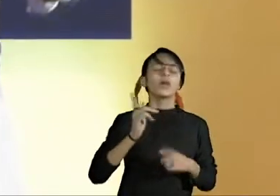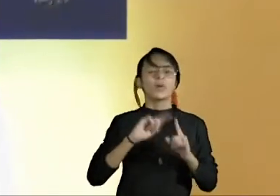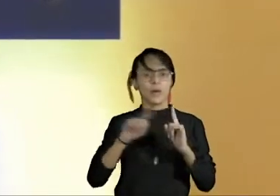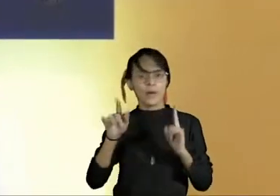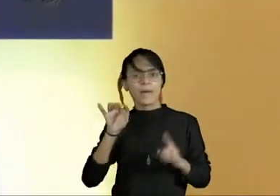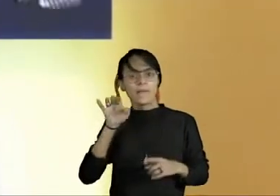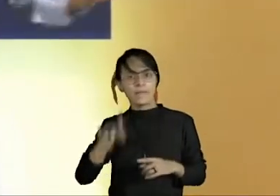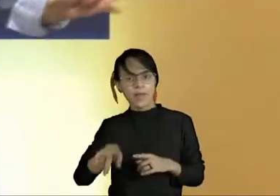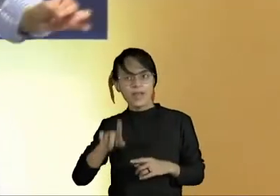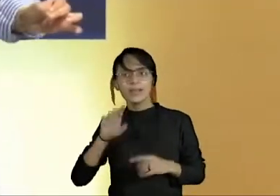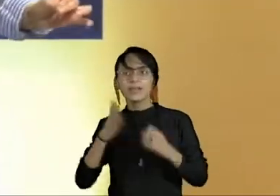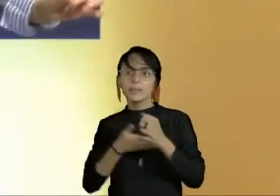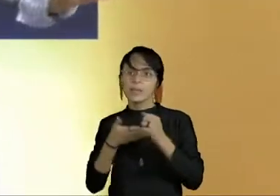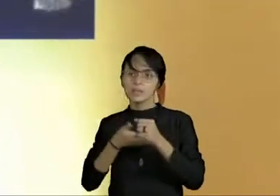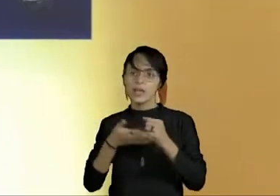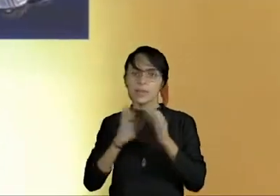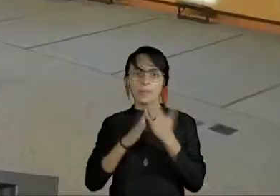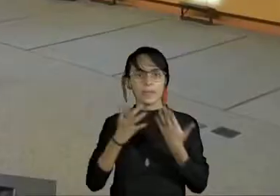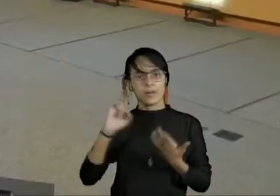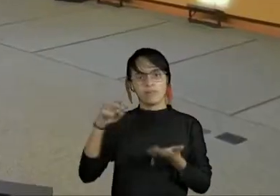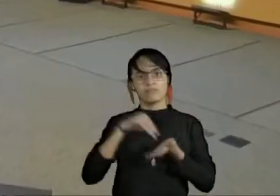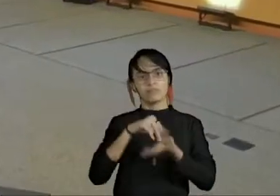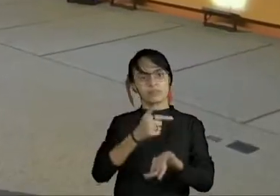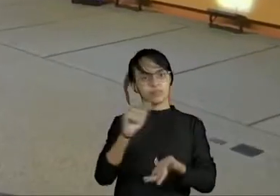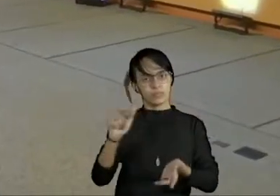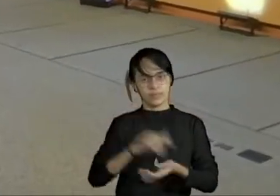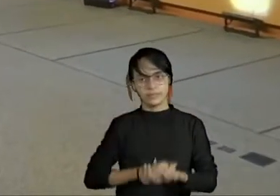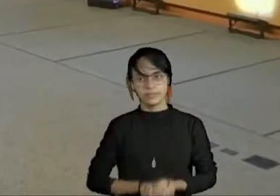que não é baseada na palavra não se sustenta.